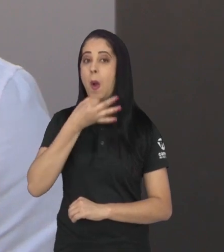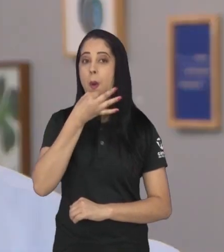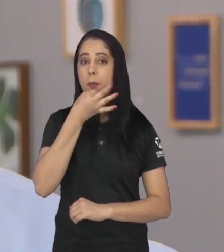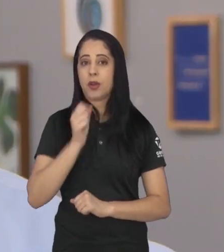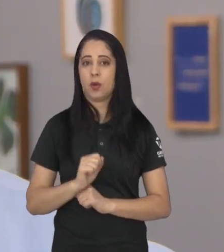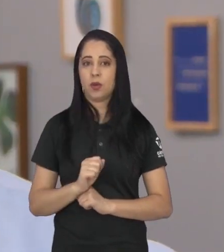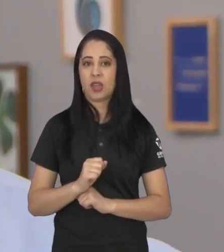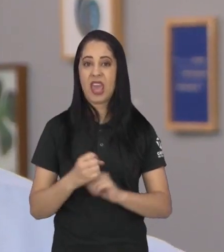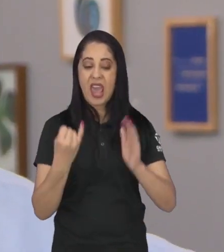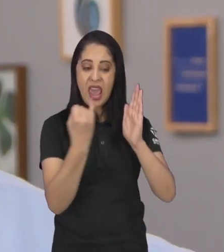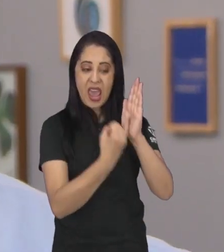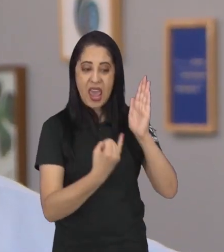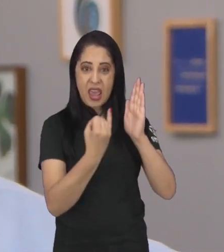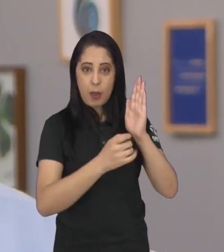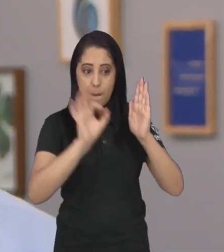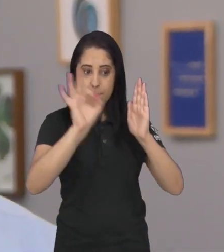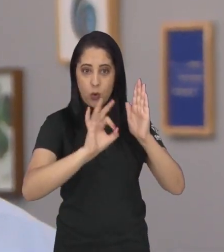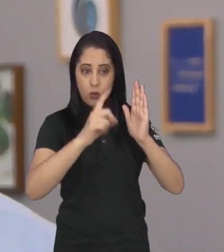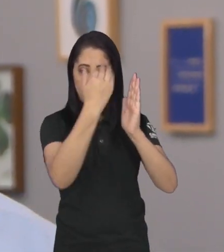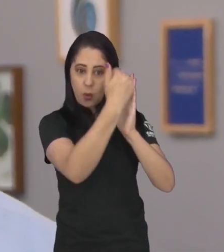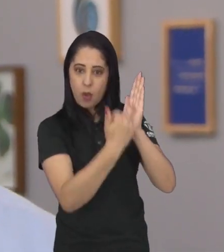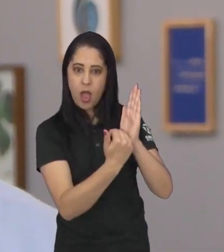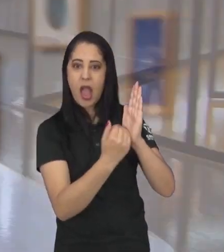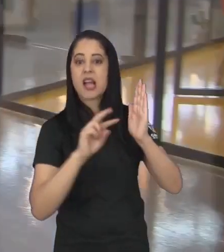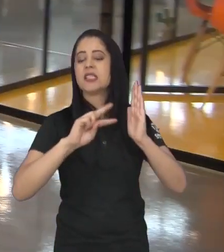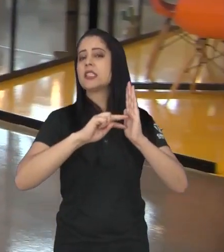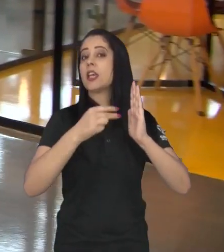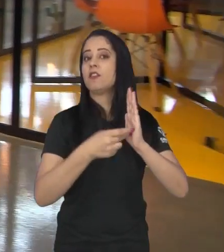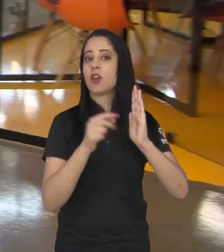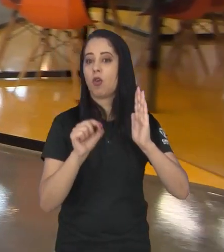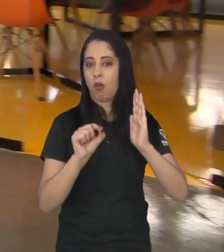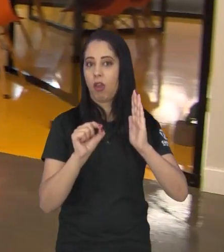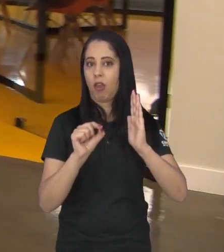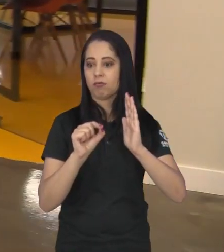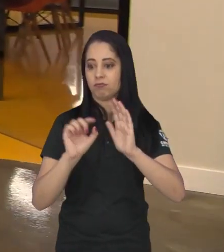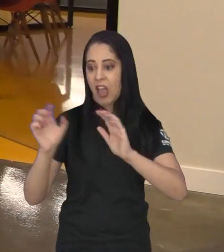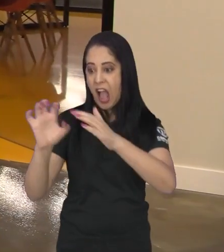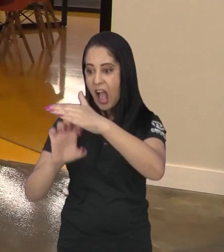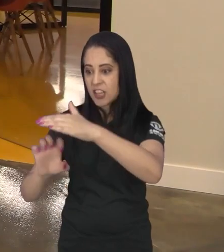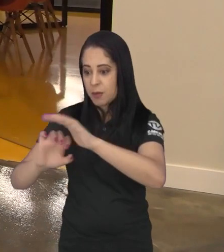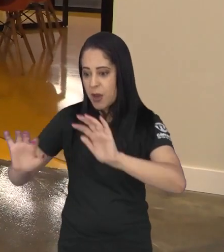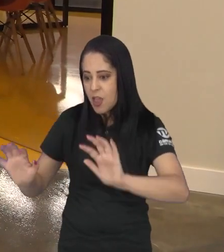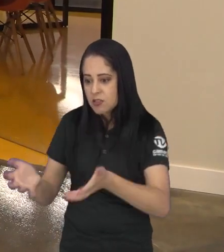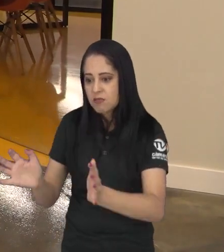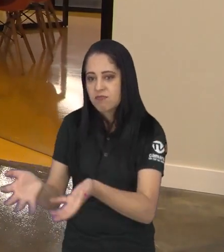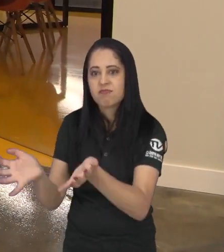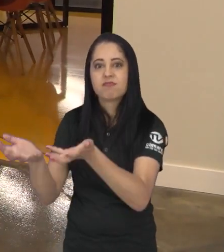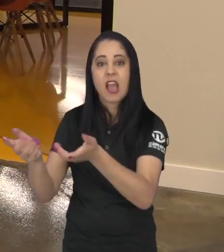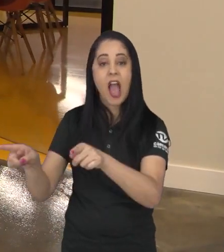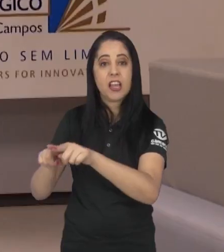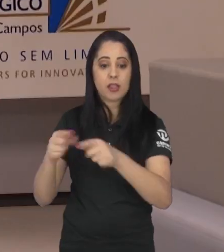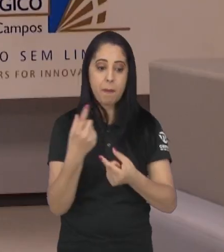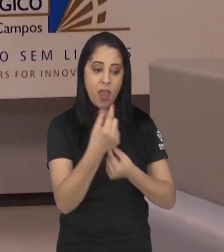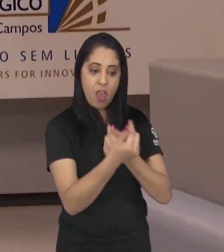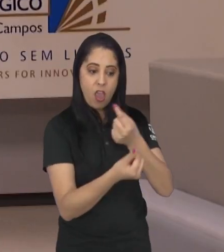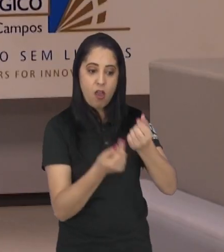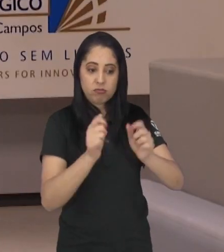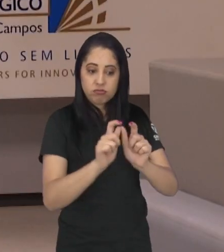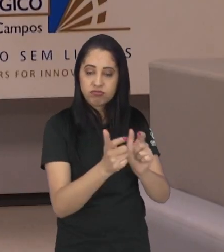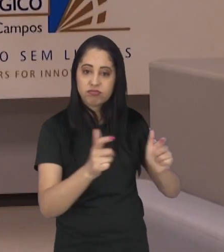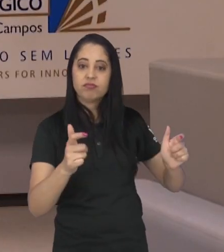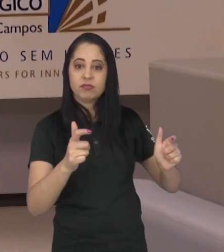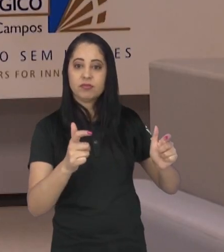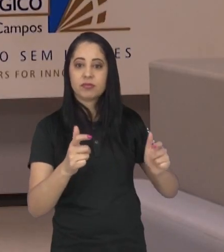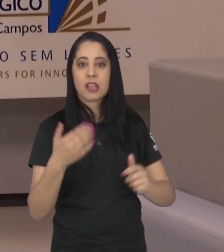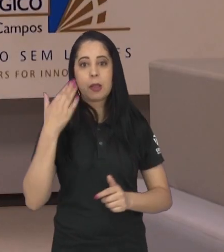especialista, incentivos fiscais funcionam como um propulsor, contribuindo para a aceleração do desenvolvimento econômico do